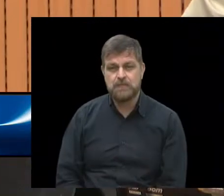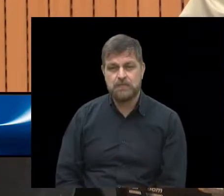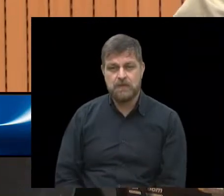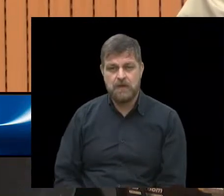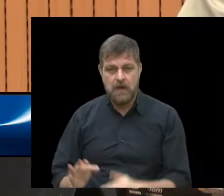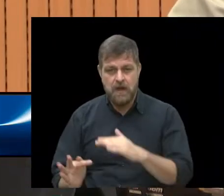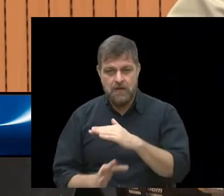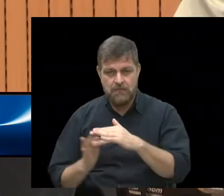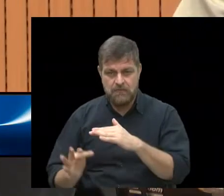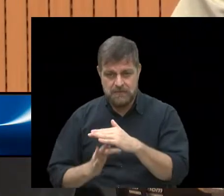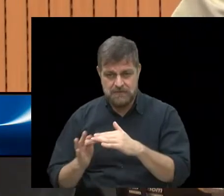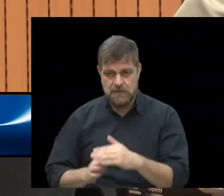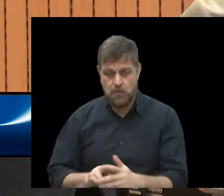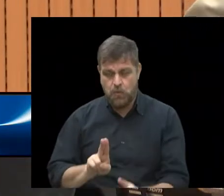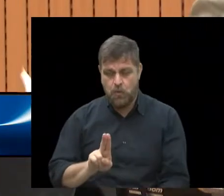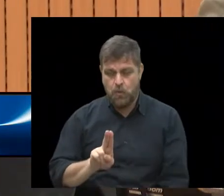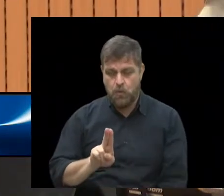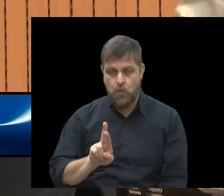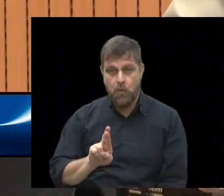Fundação Urb 9.